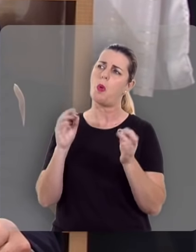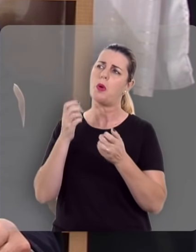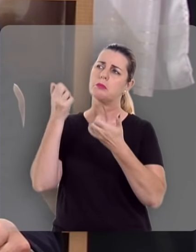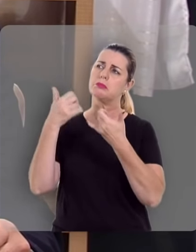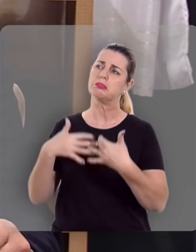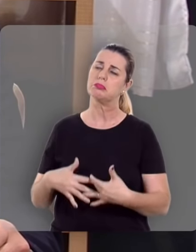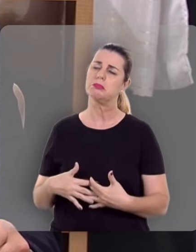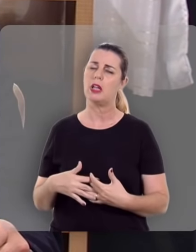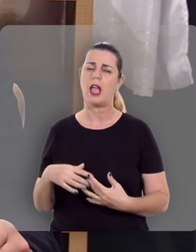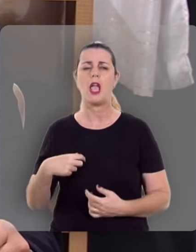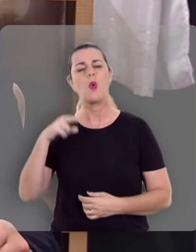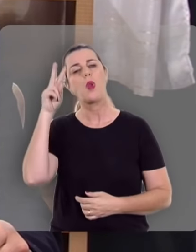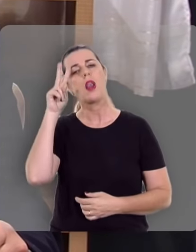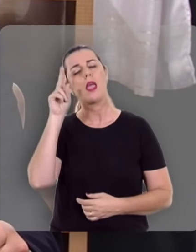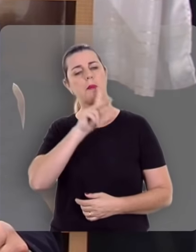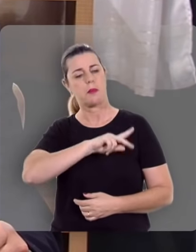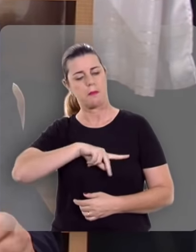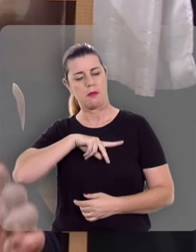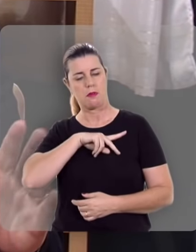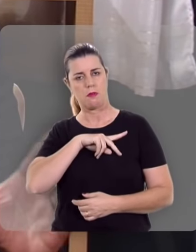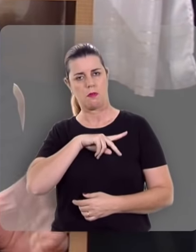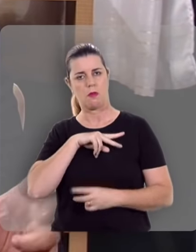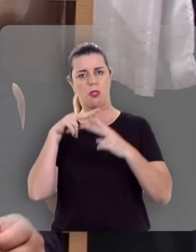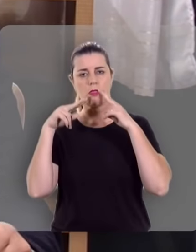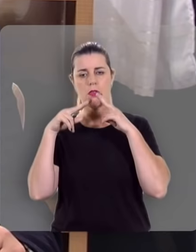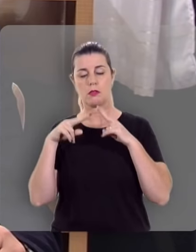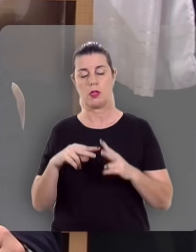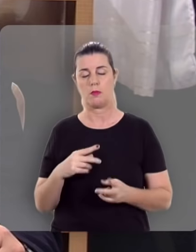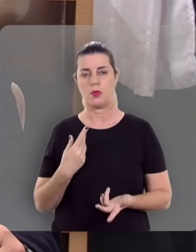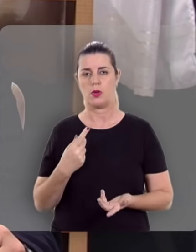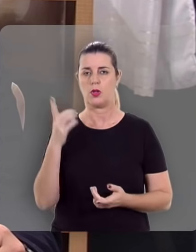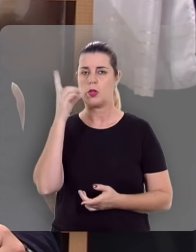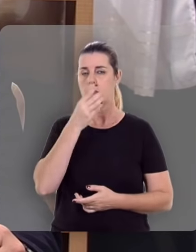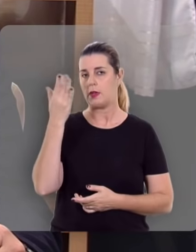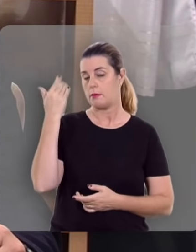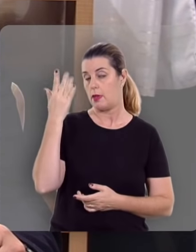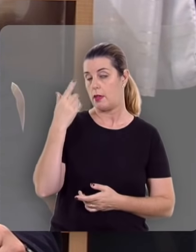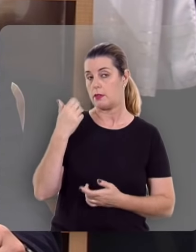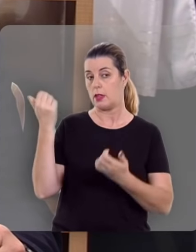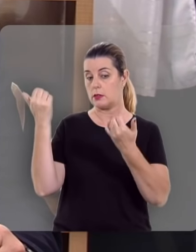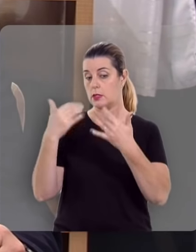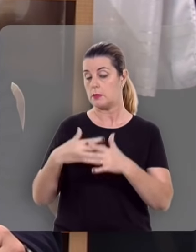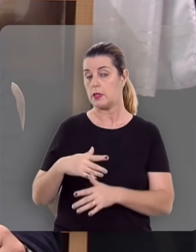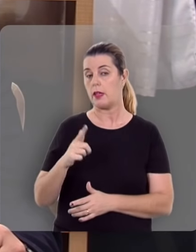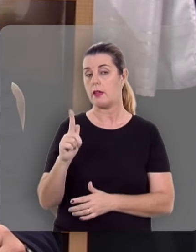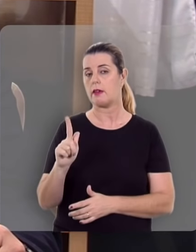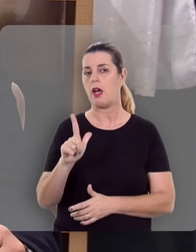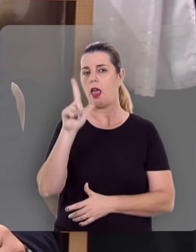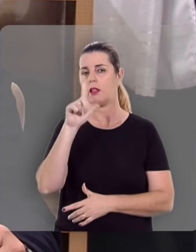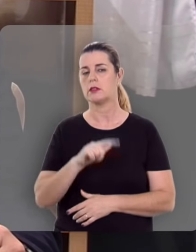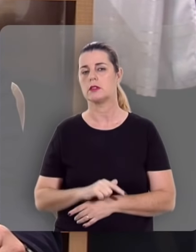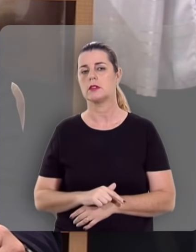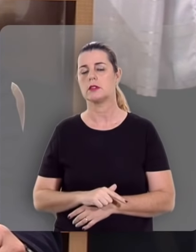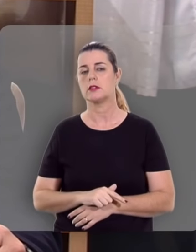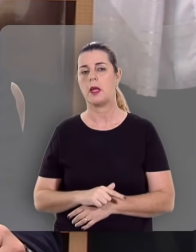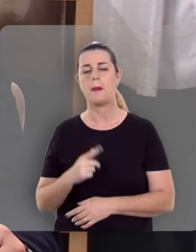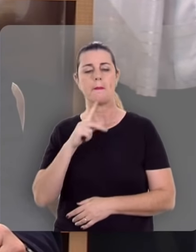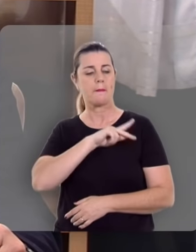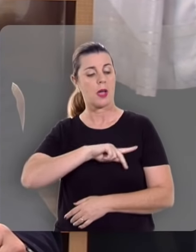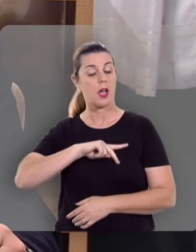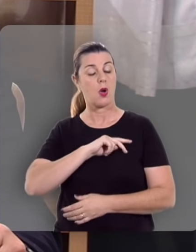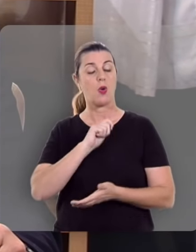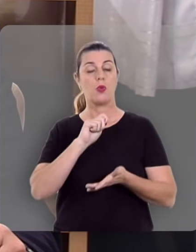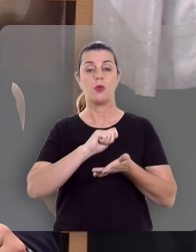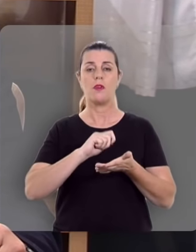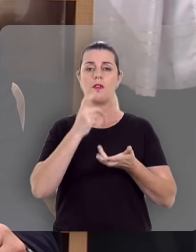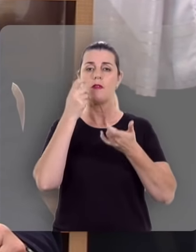lembro do testemunho do apóstolo Paulo. No domingo passado eu tive a oportunidade de expor a carta aos Gálatas e Paulo conta quem ele era